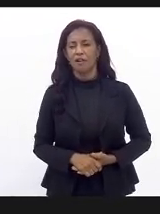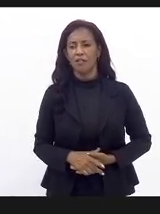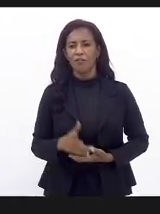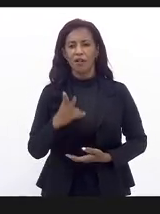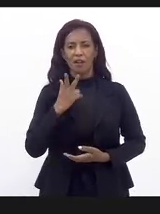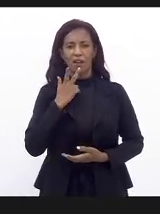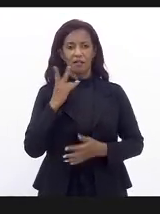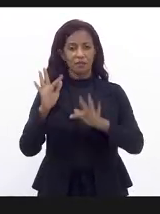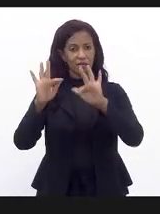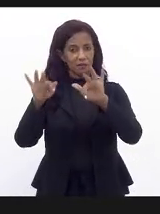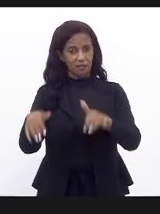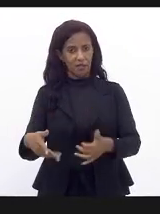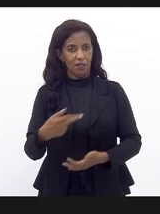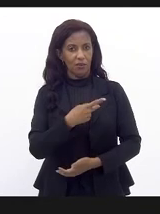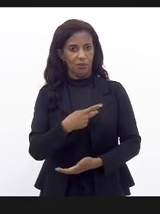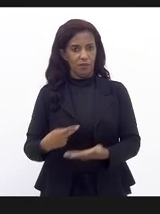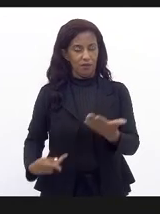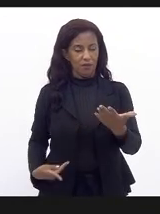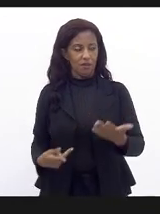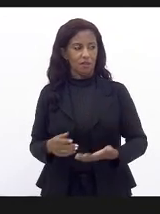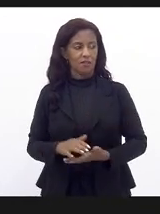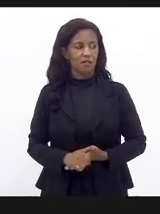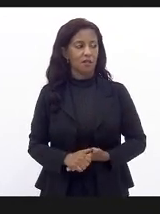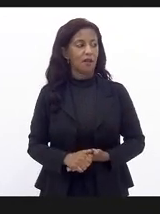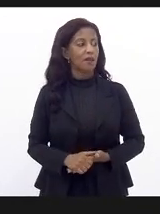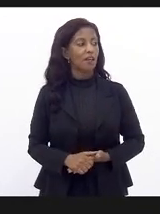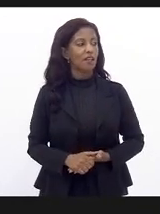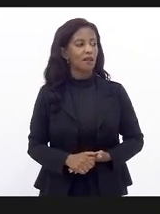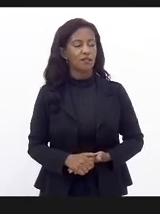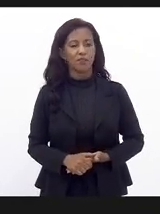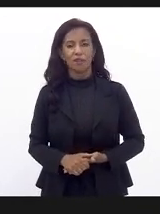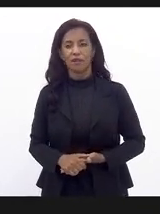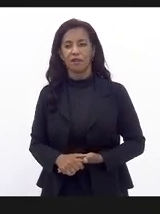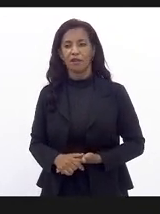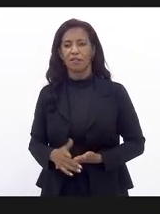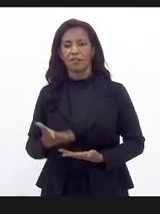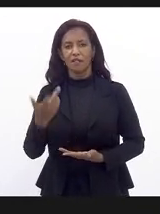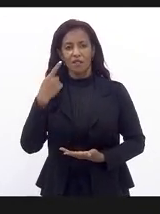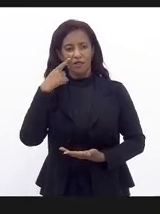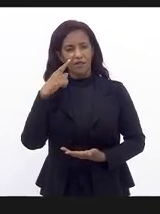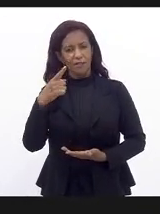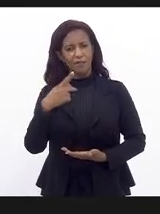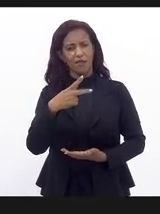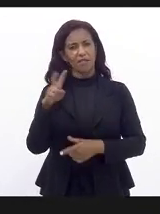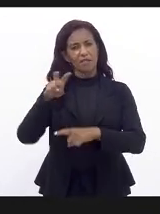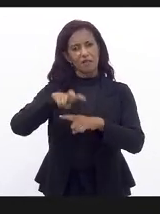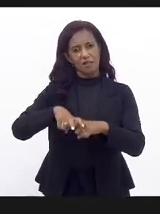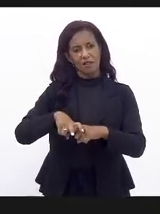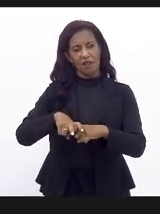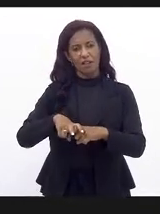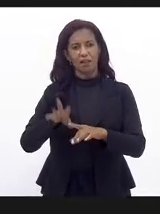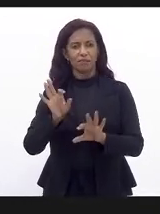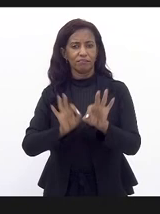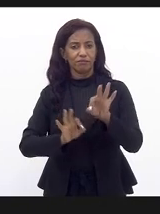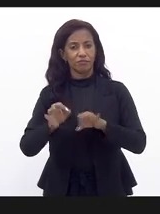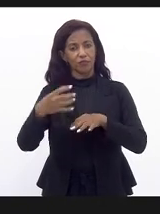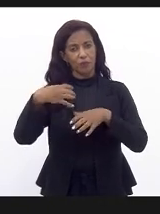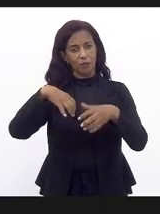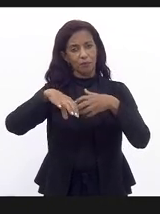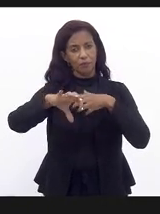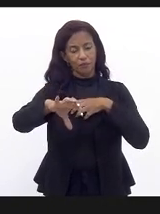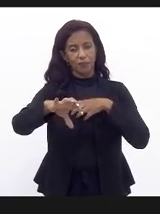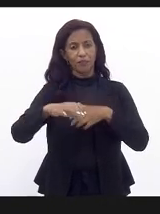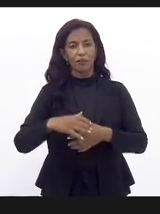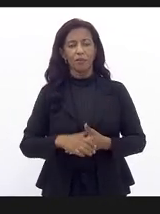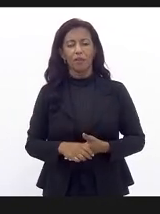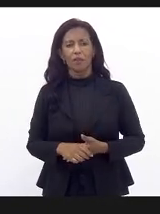expediente final. É com muita alegria que venho à tribuna, de maneira remota.